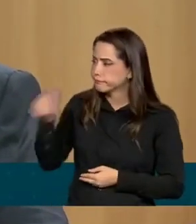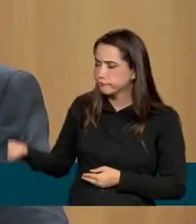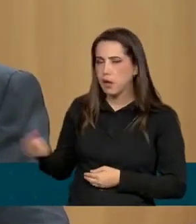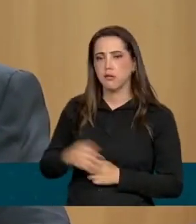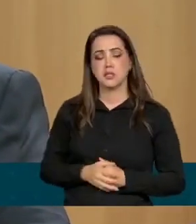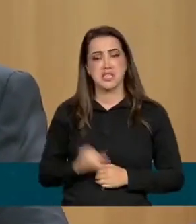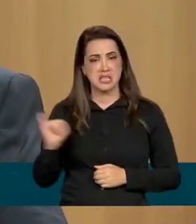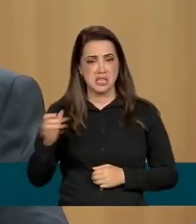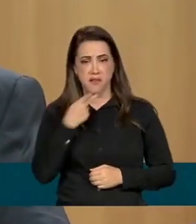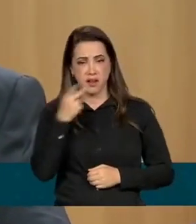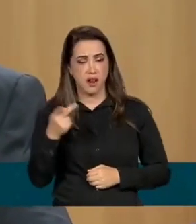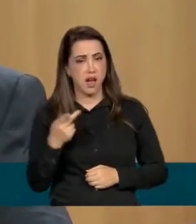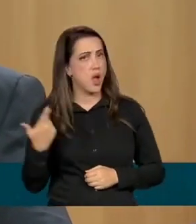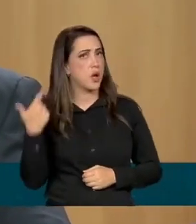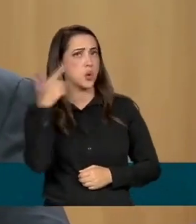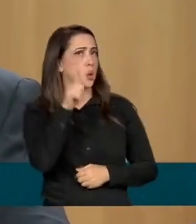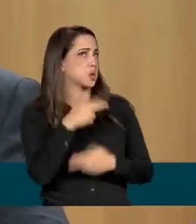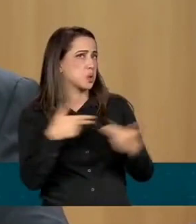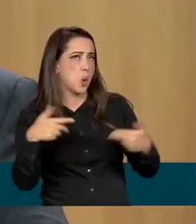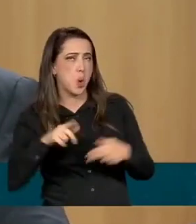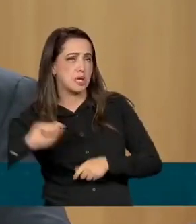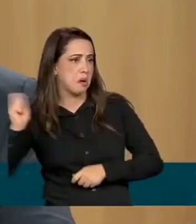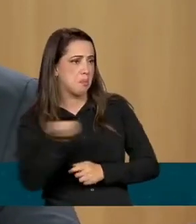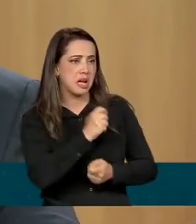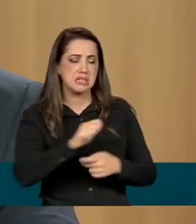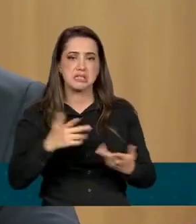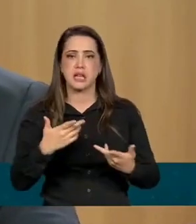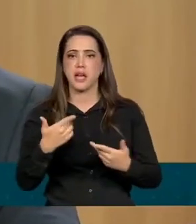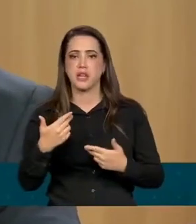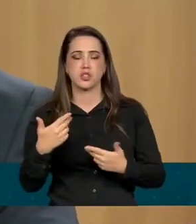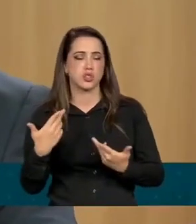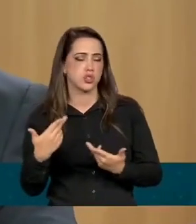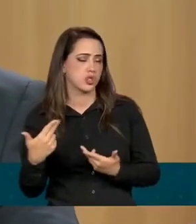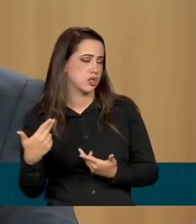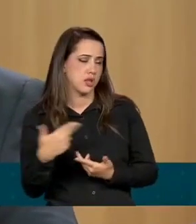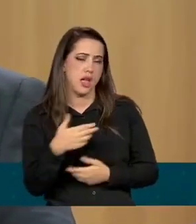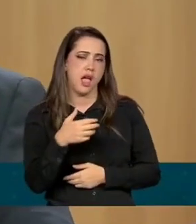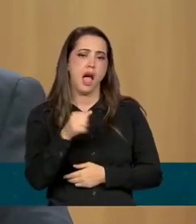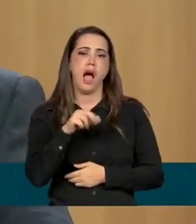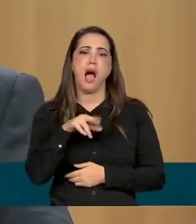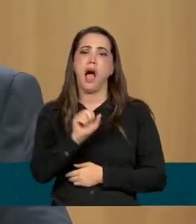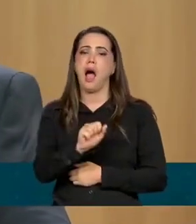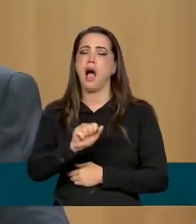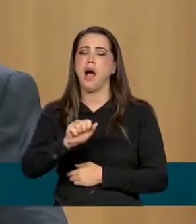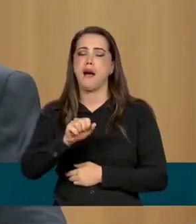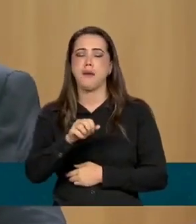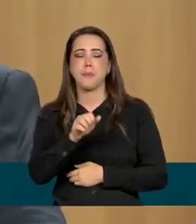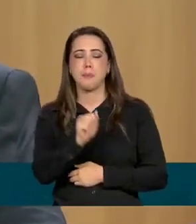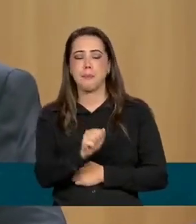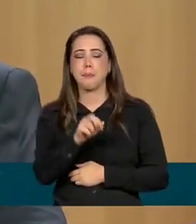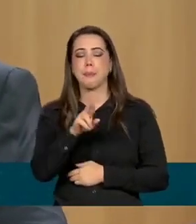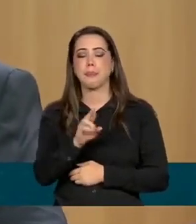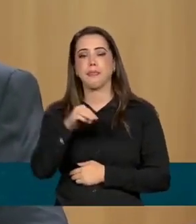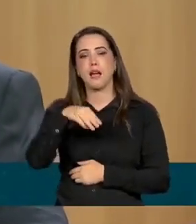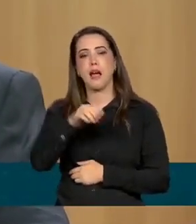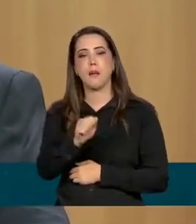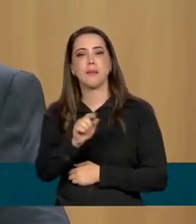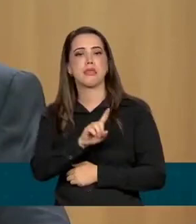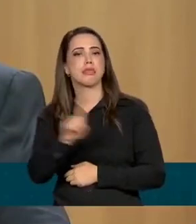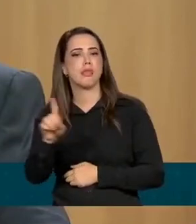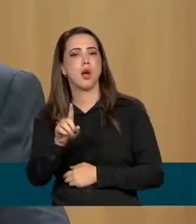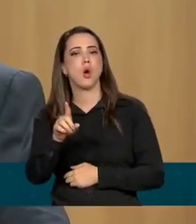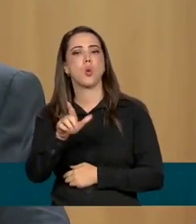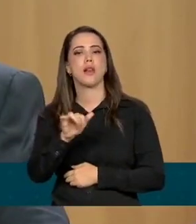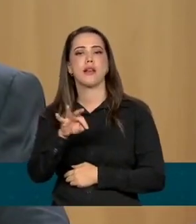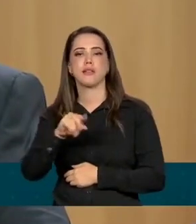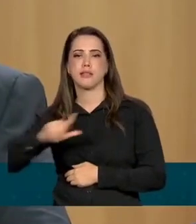também. Ou seja, nós deixamos isso para as propostas que virão dos municípios e estados. Amanhã, no